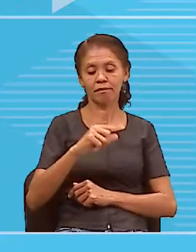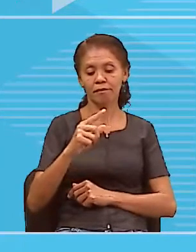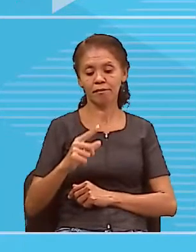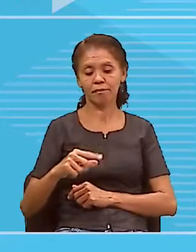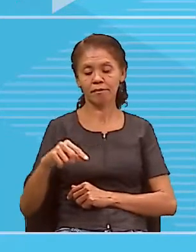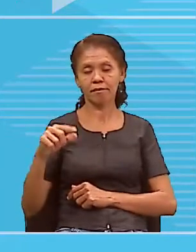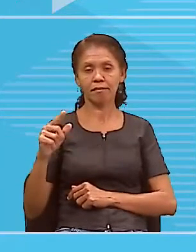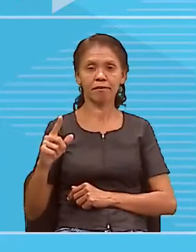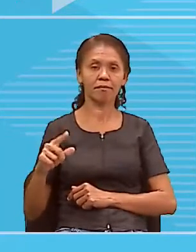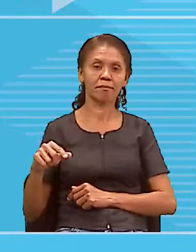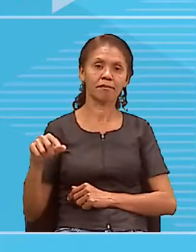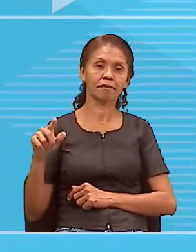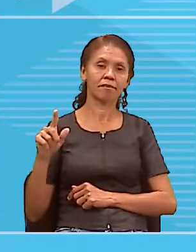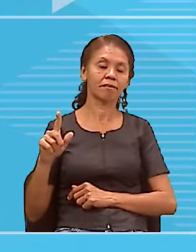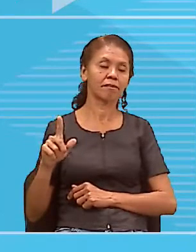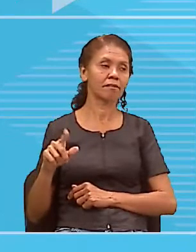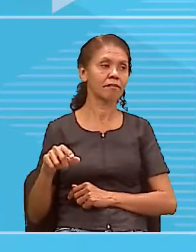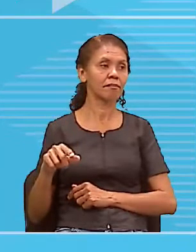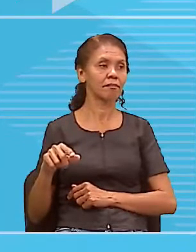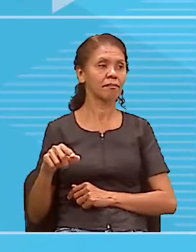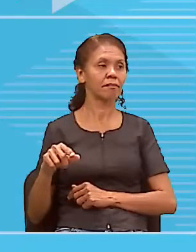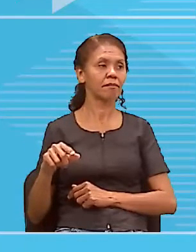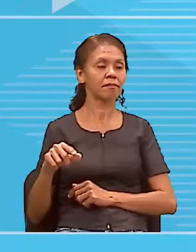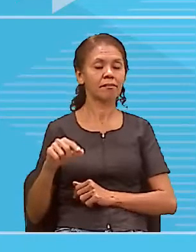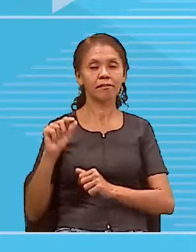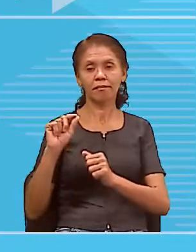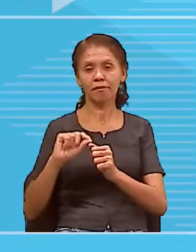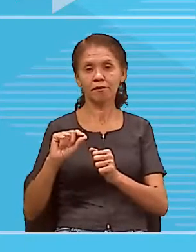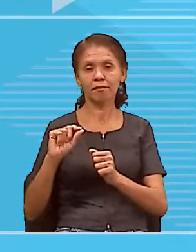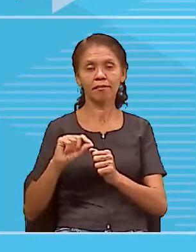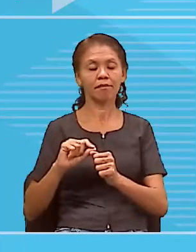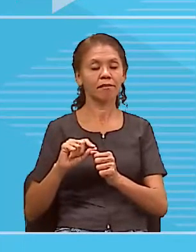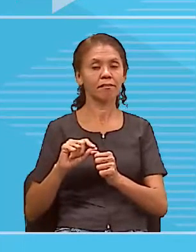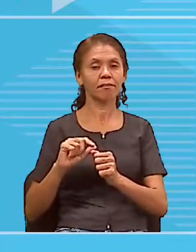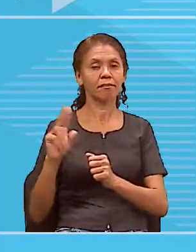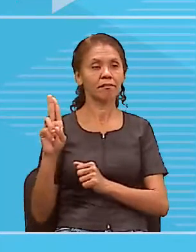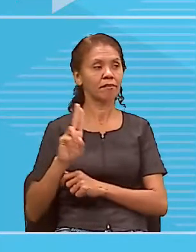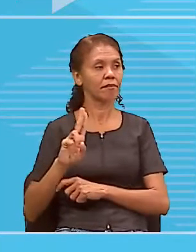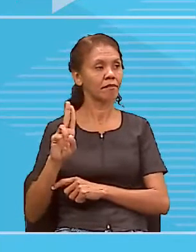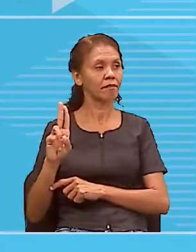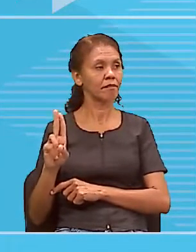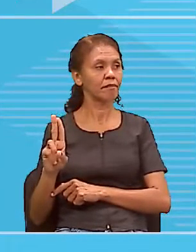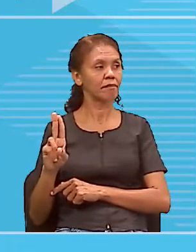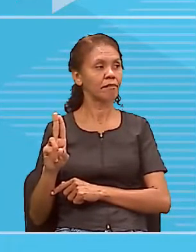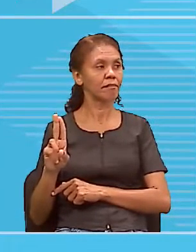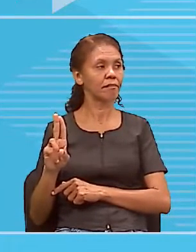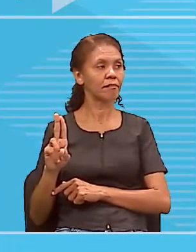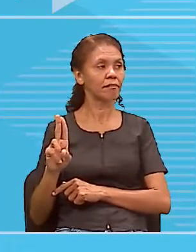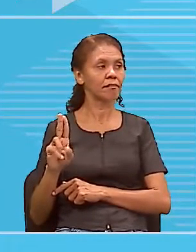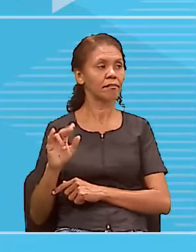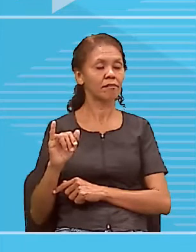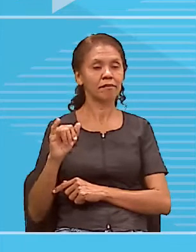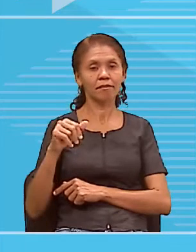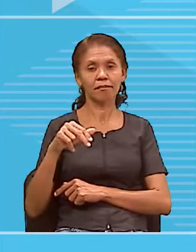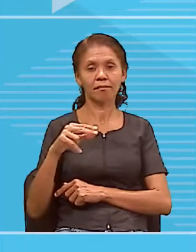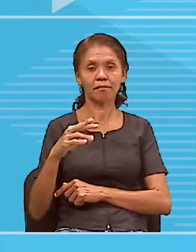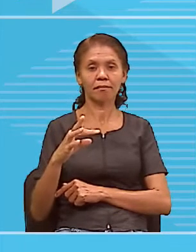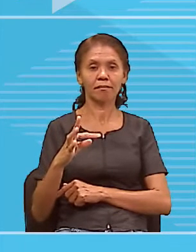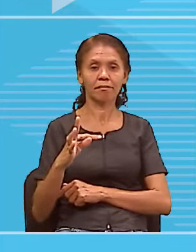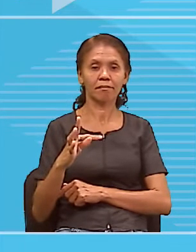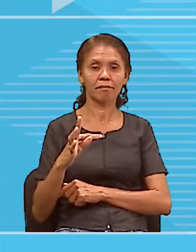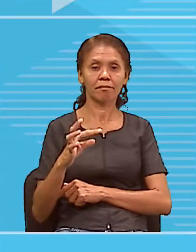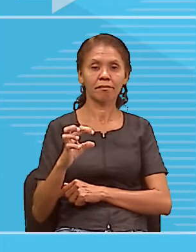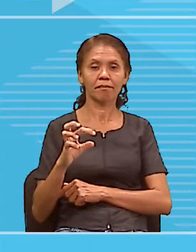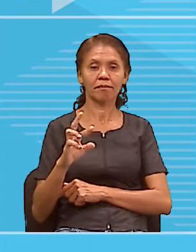eu vou produzir uma interferência que eu vou já dizer e chamá-la de interferência construtiva